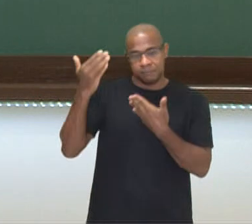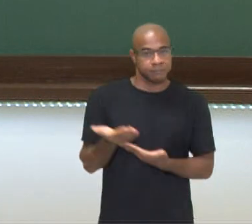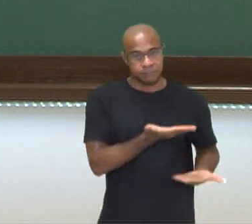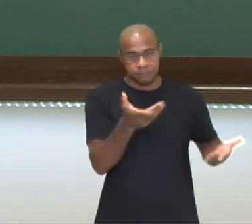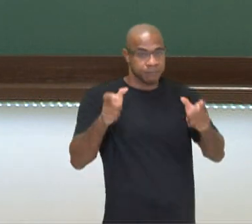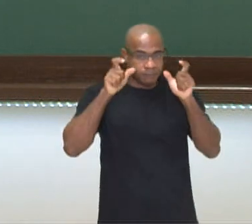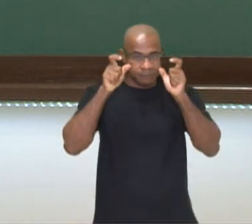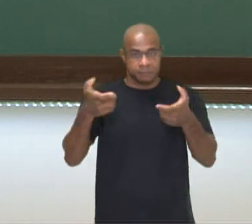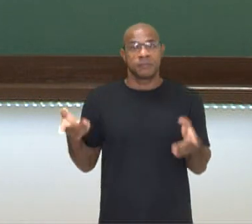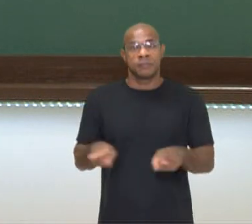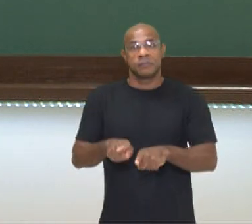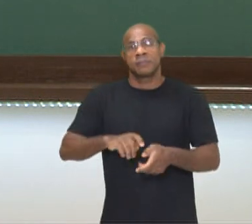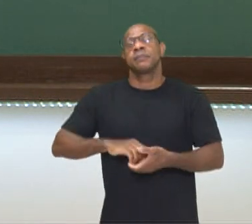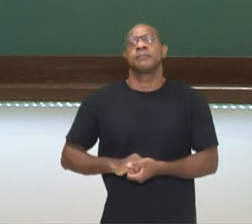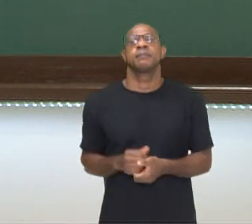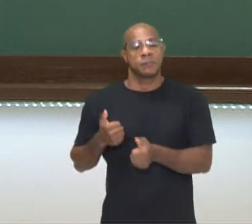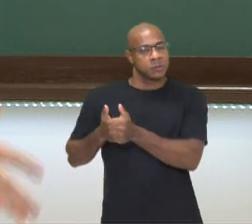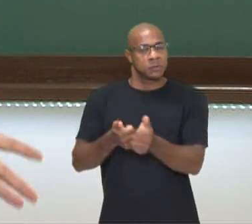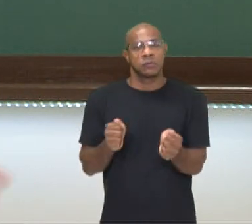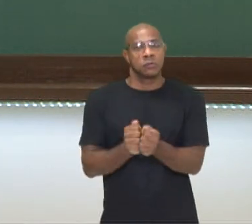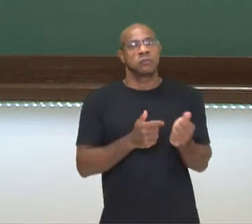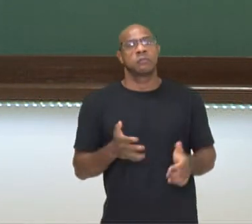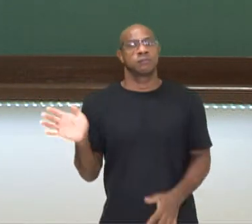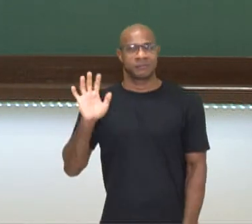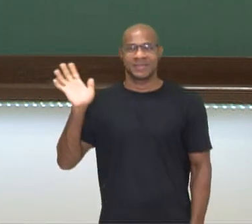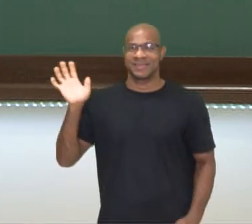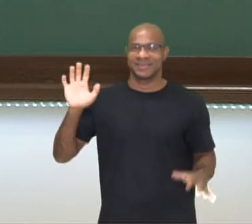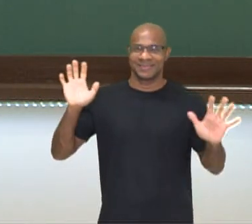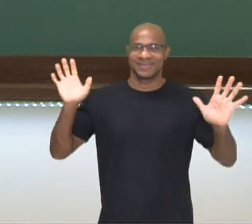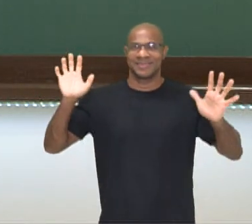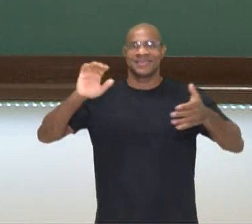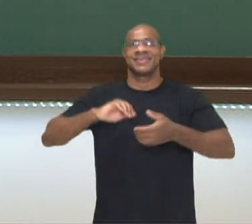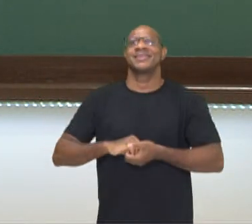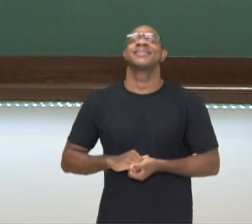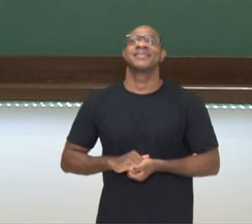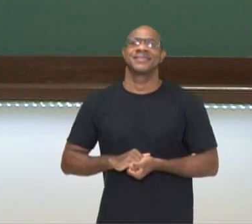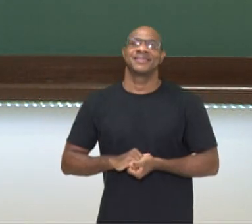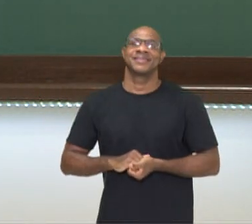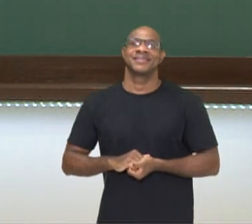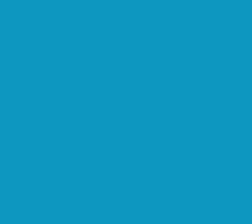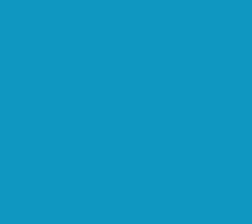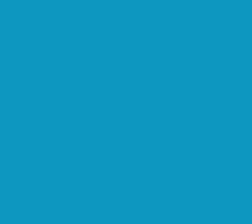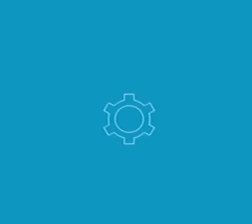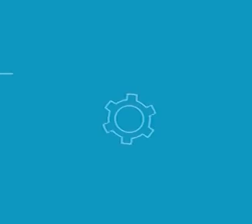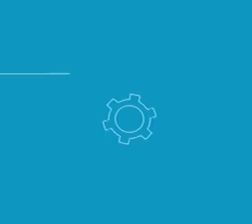obrigada pela atenção de vocês, muito obrigada pela companhia. Até a próxima aula e sejam extraordinários.